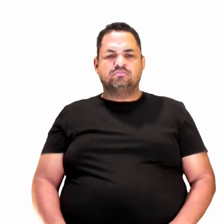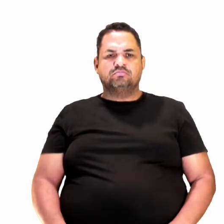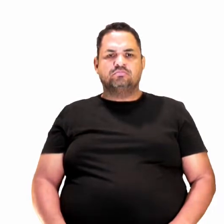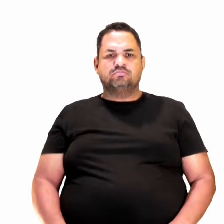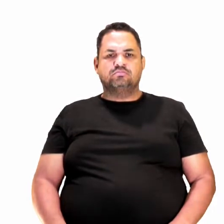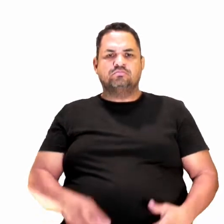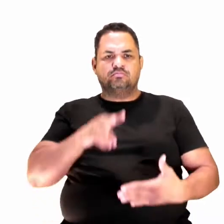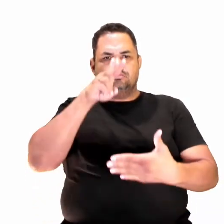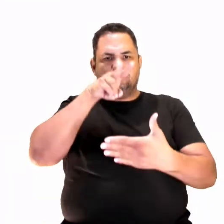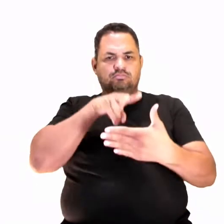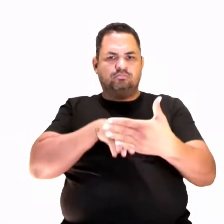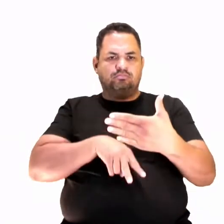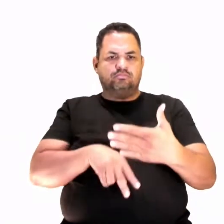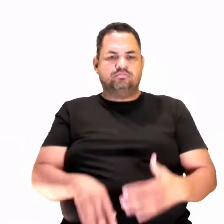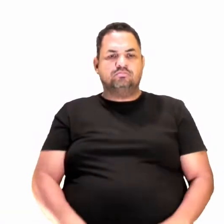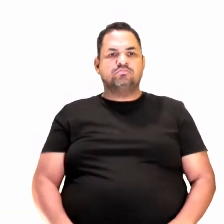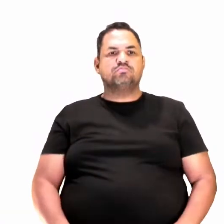começar.